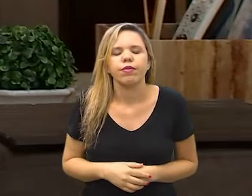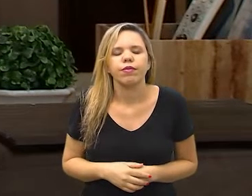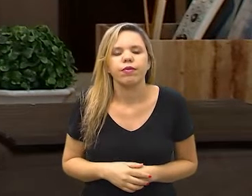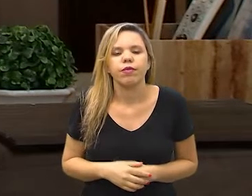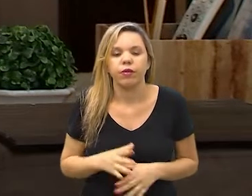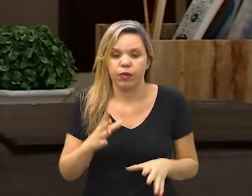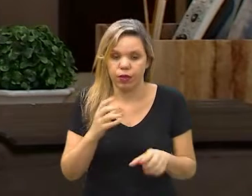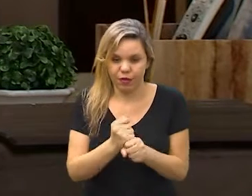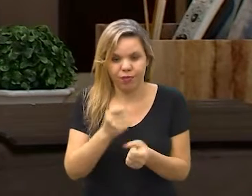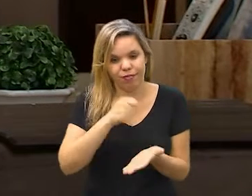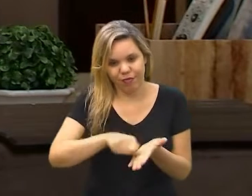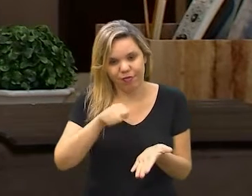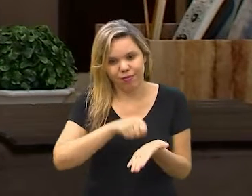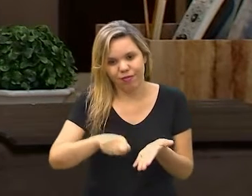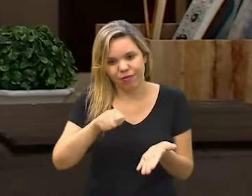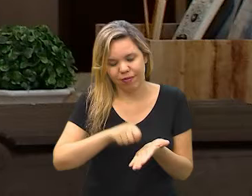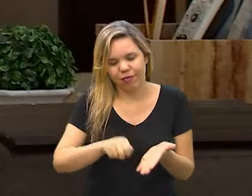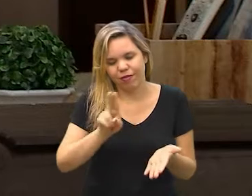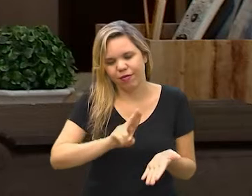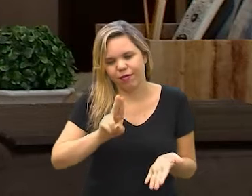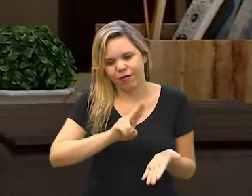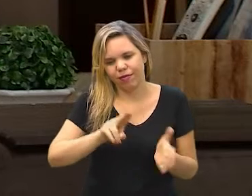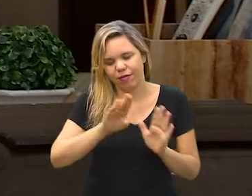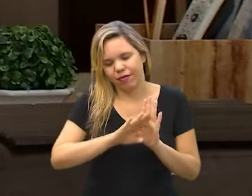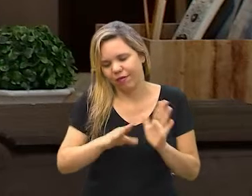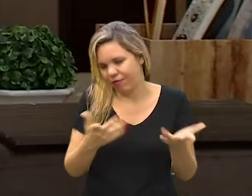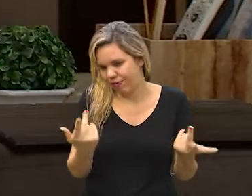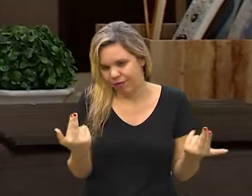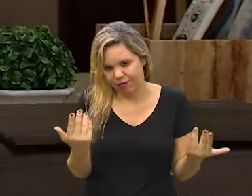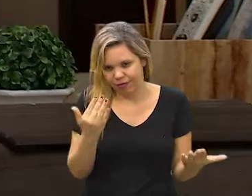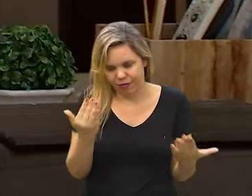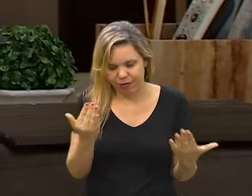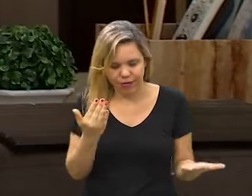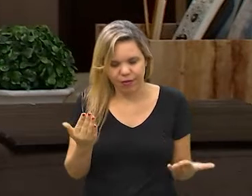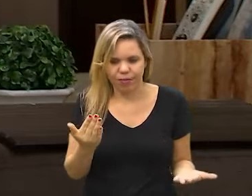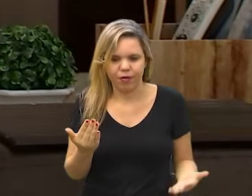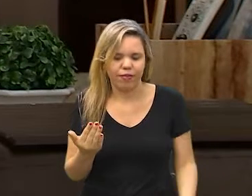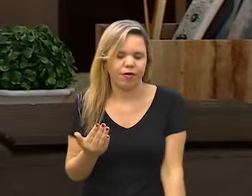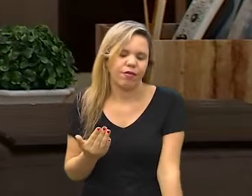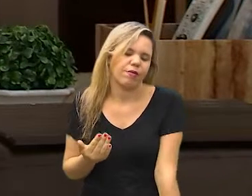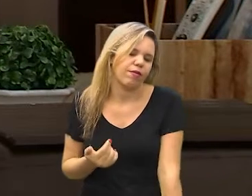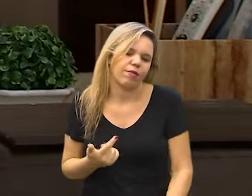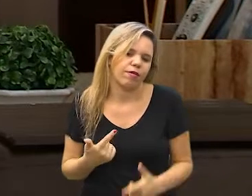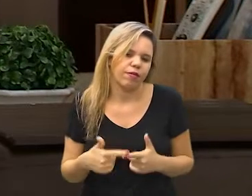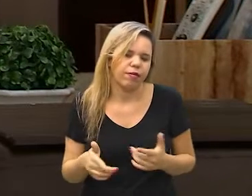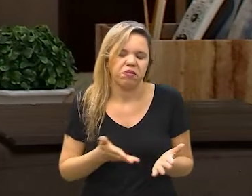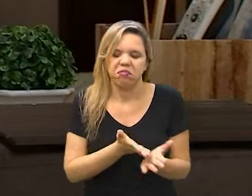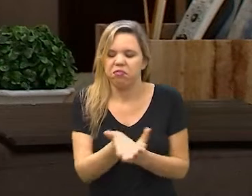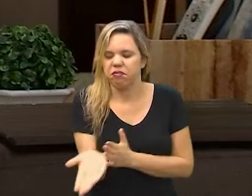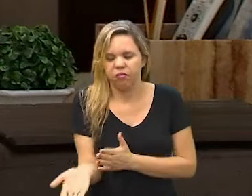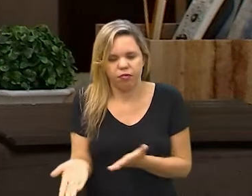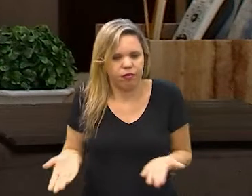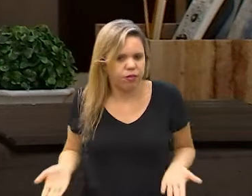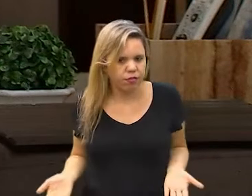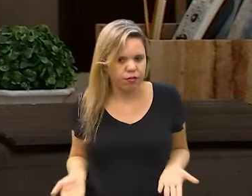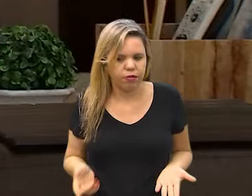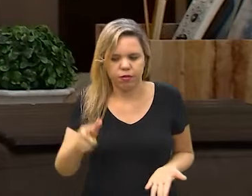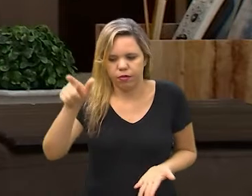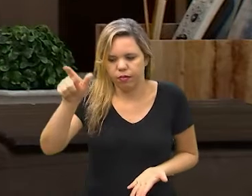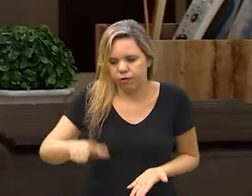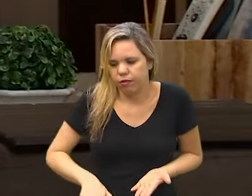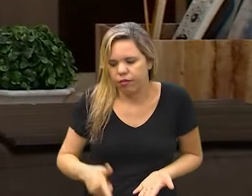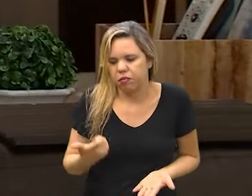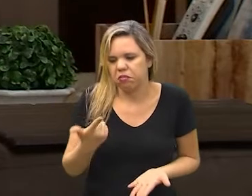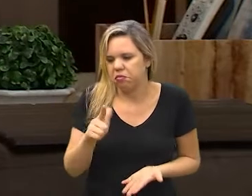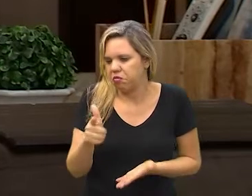na ponta do lápis mesmo, né, até utilizando o nome do nosso programa, para que não saia do eixo tudo isso daí. Se a pessoa não for